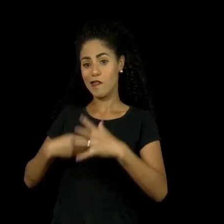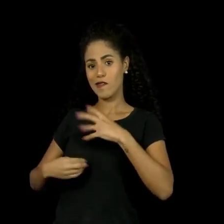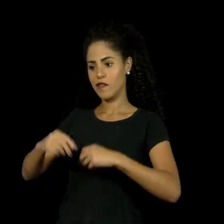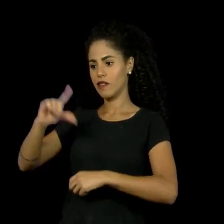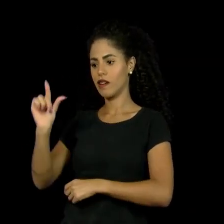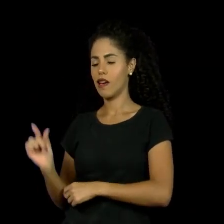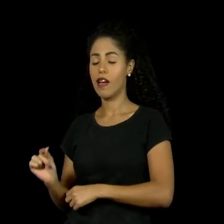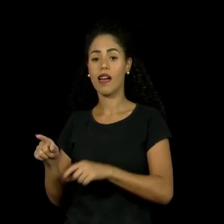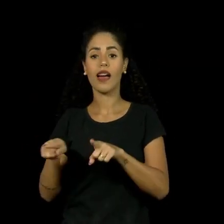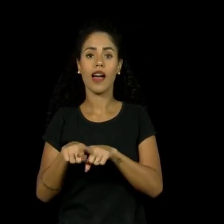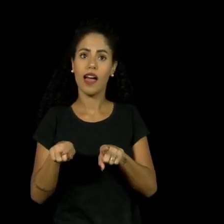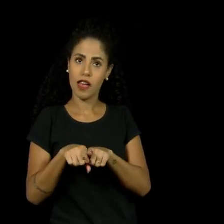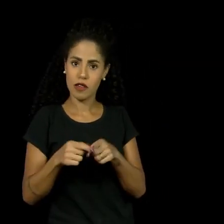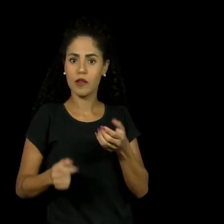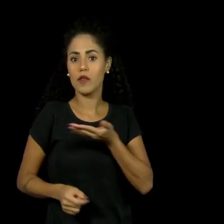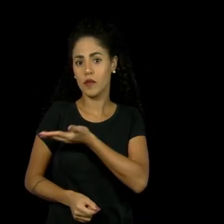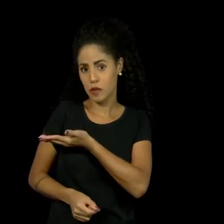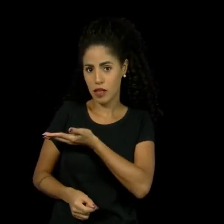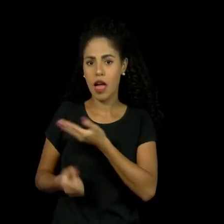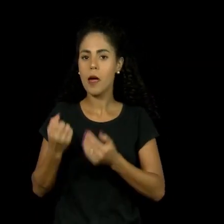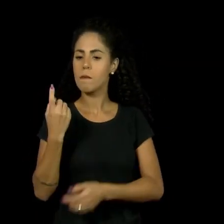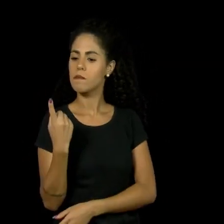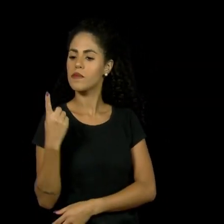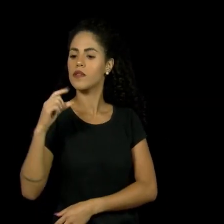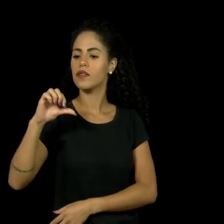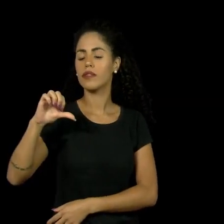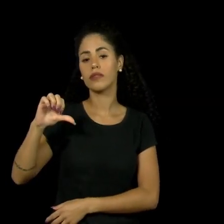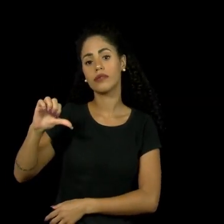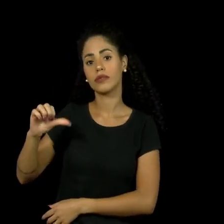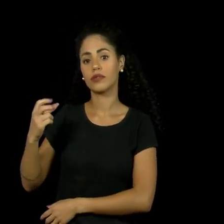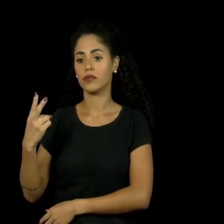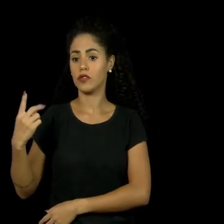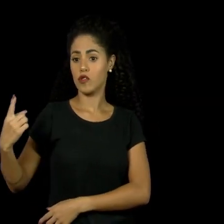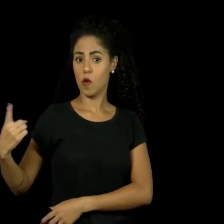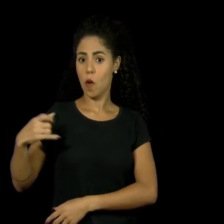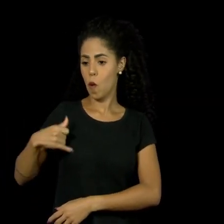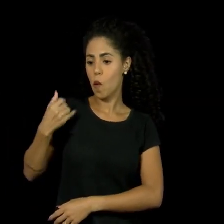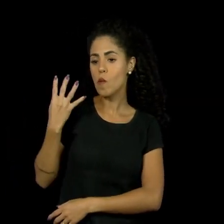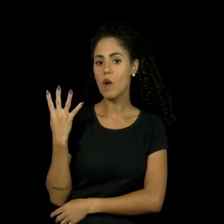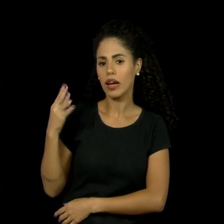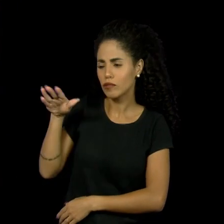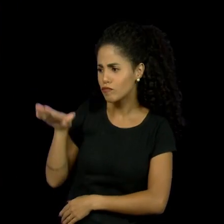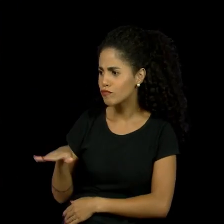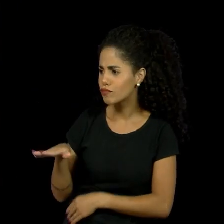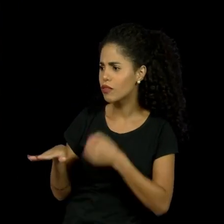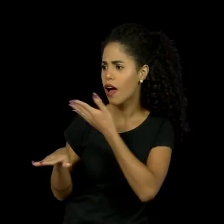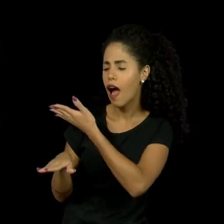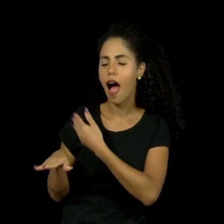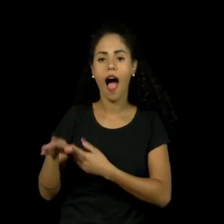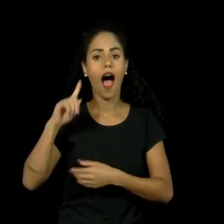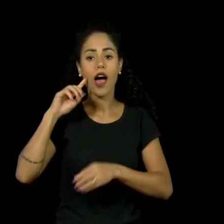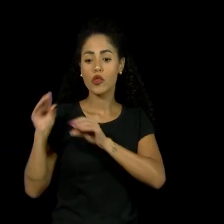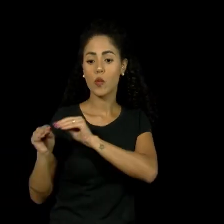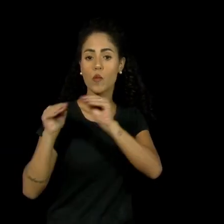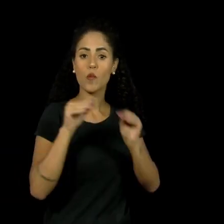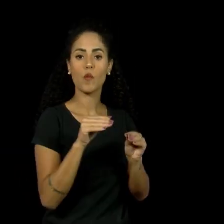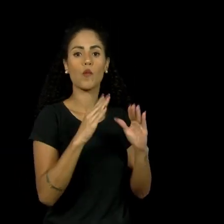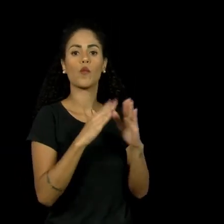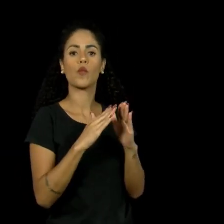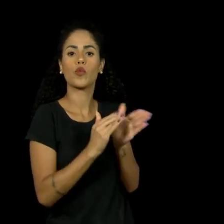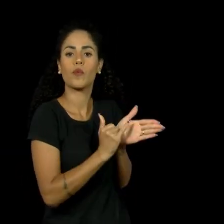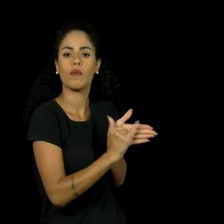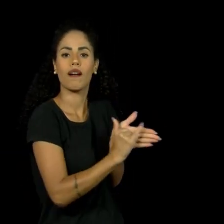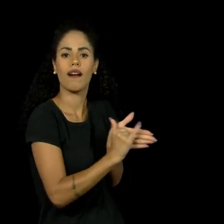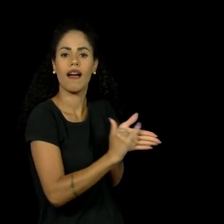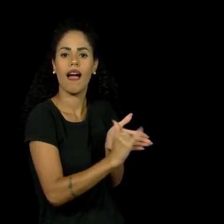e nasceu em Mar del Plata no ano de 1921. Aos 4 anos de idade, mudou-se com a família para Nova York,